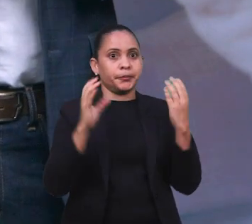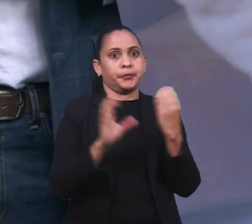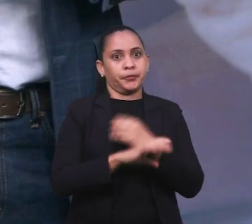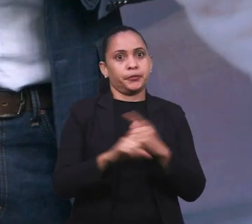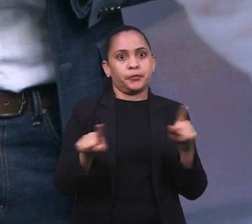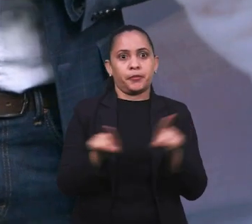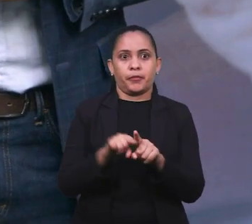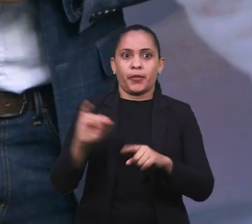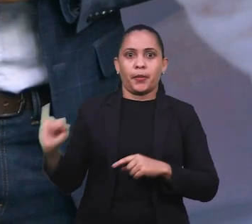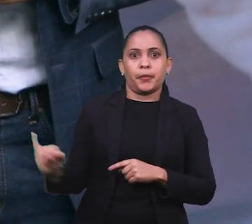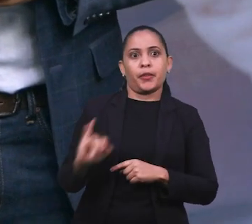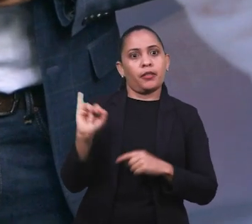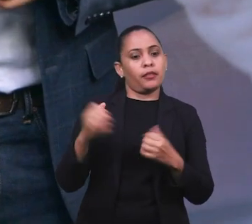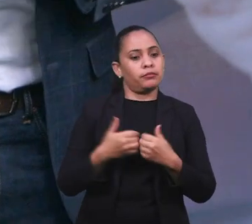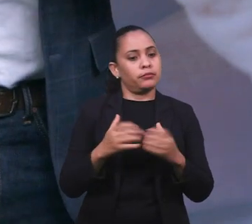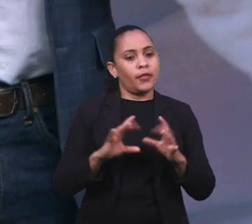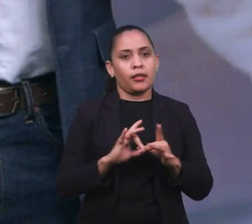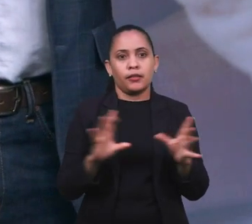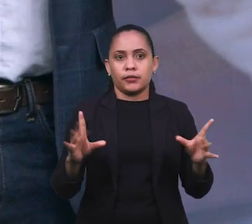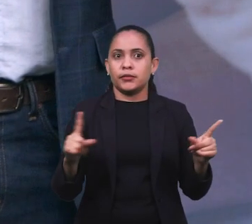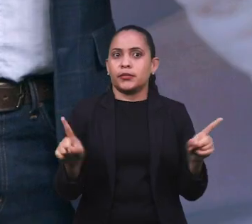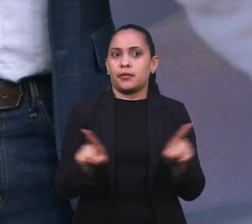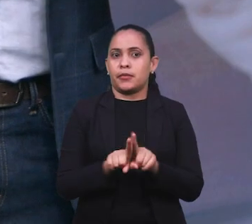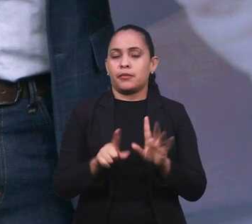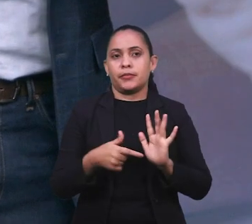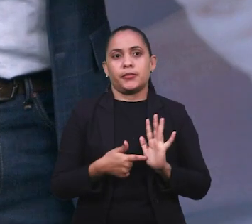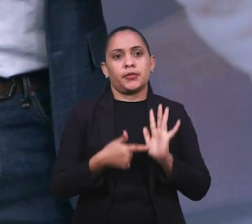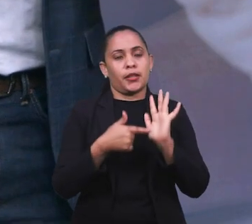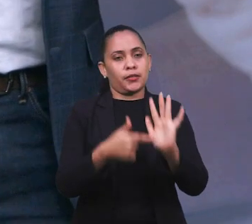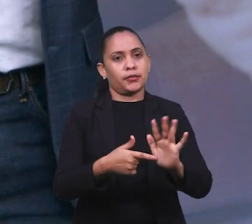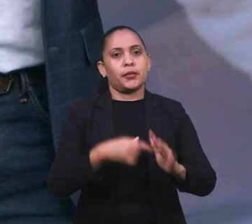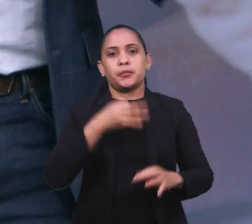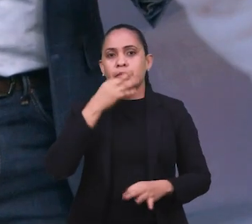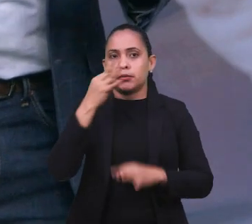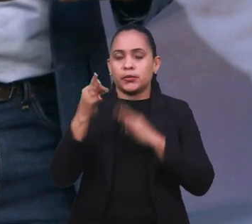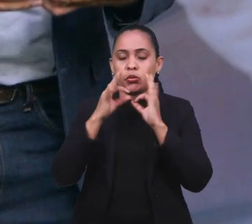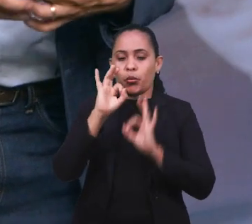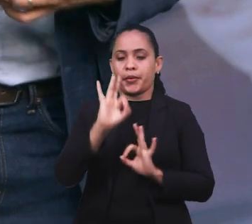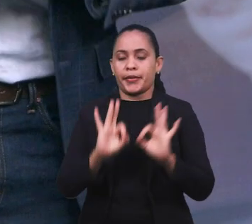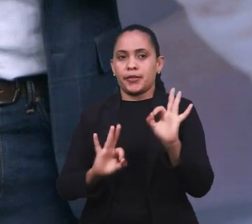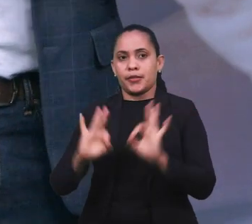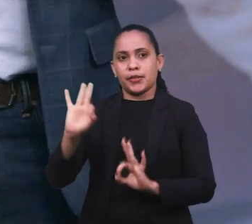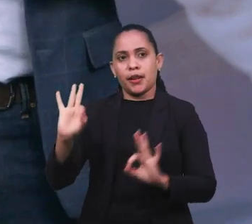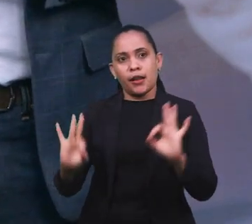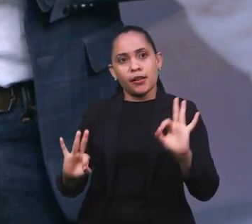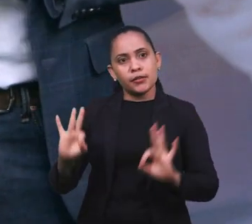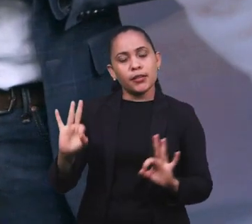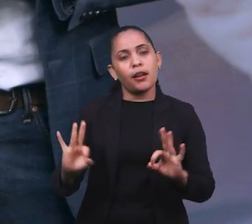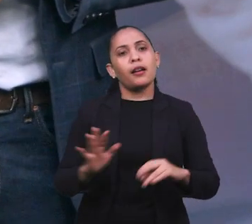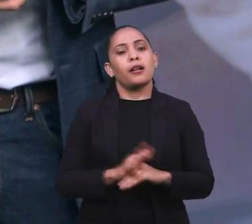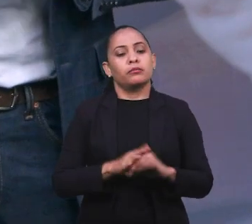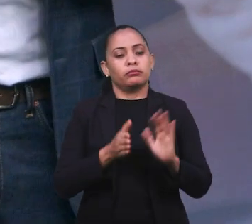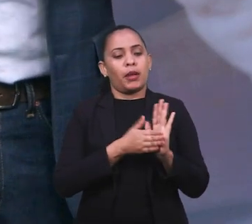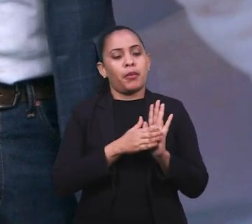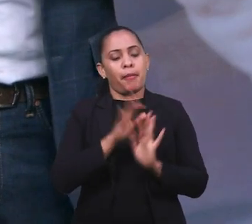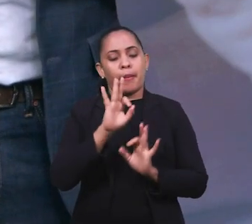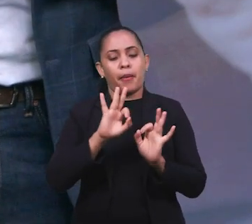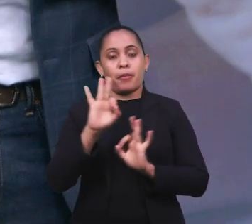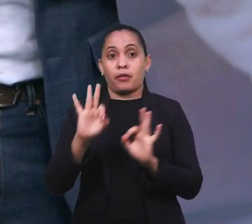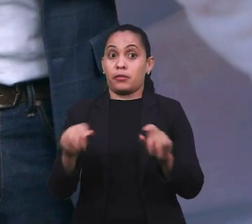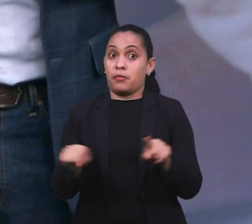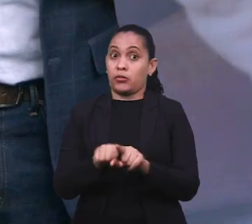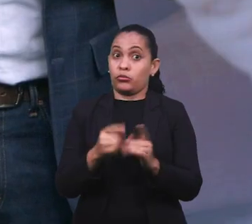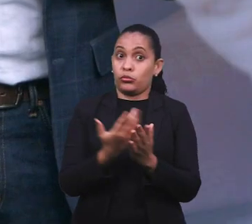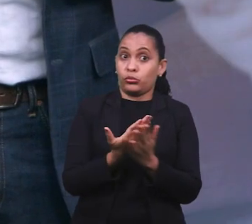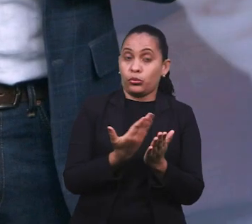concursos importantes que estão abertos. Nós estamos trazendo dicas de organização, de planos de estudo. Nós também